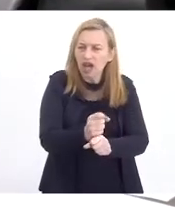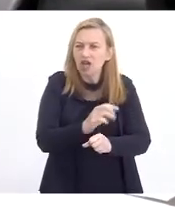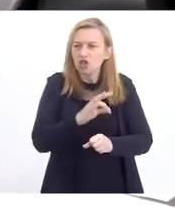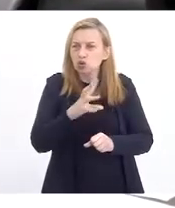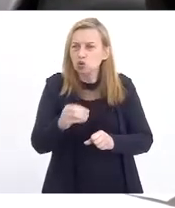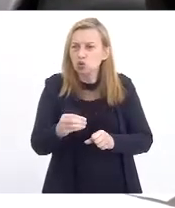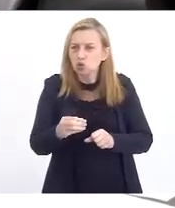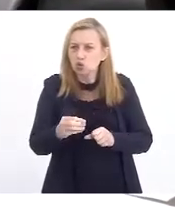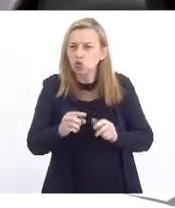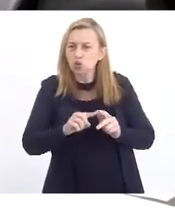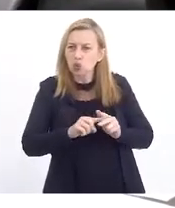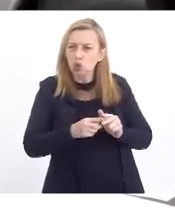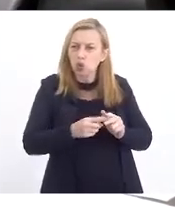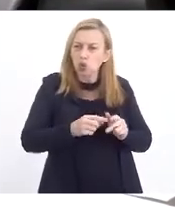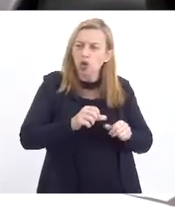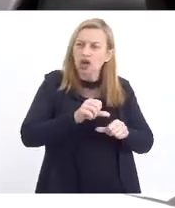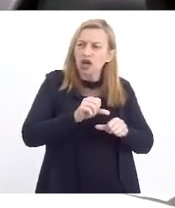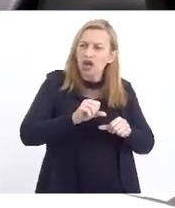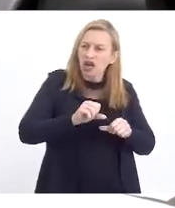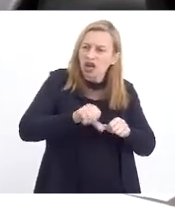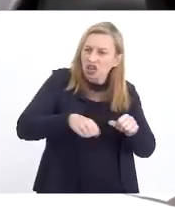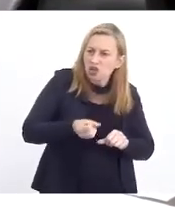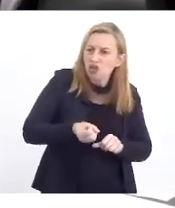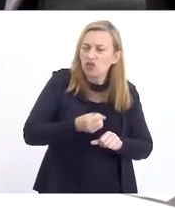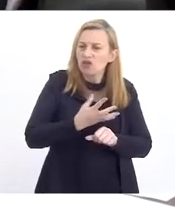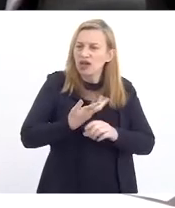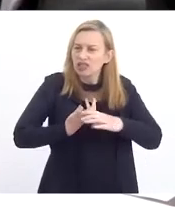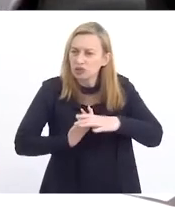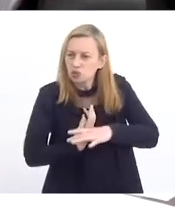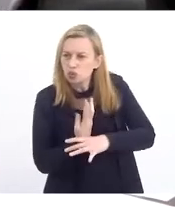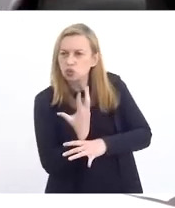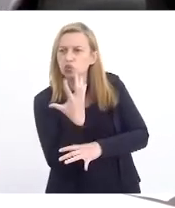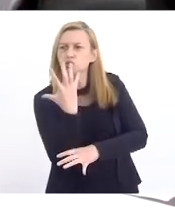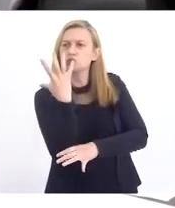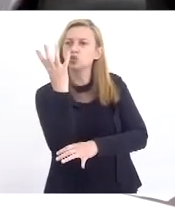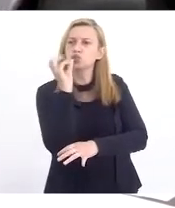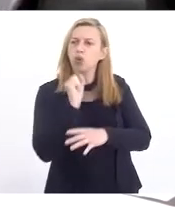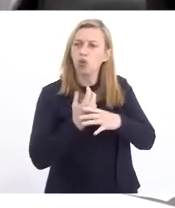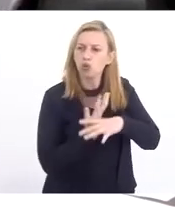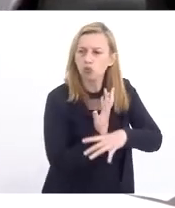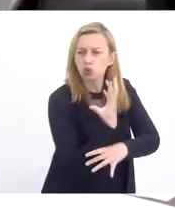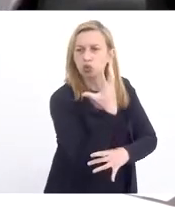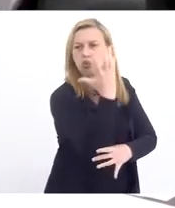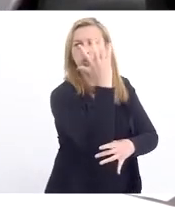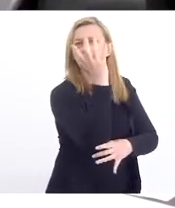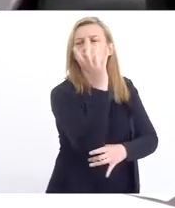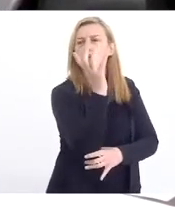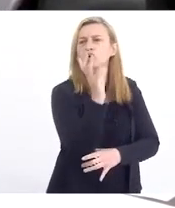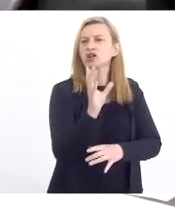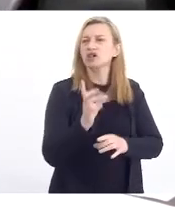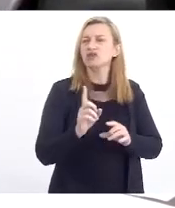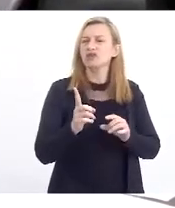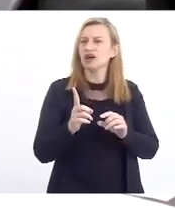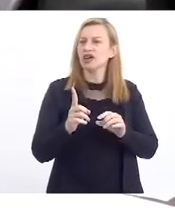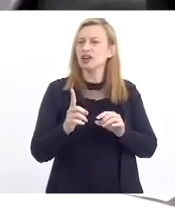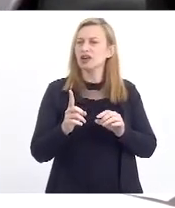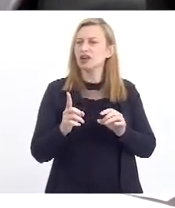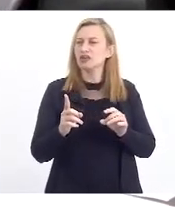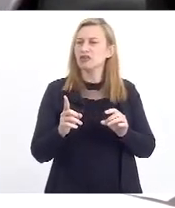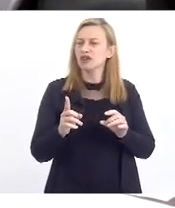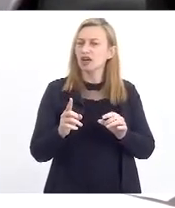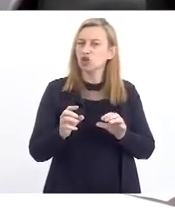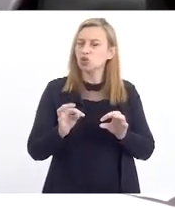recompor, reflorestar, você pode ter uma... Não é que vai dar conta do sistema, não, mas você passa a ter uma